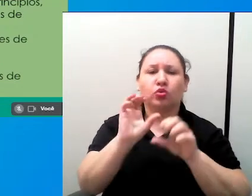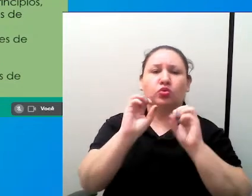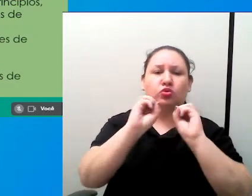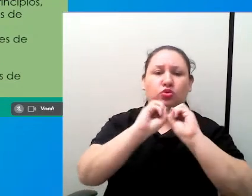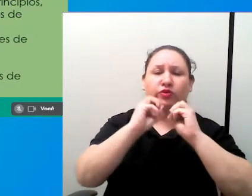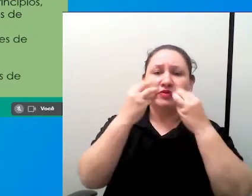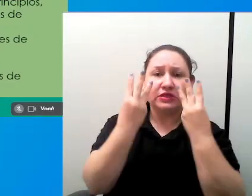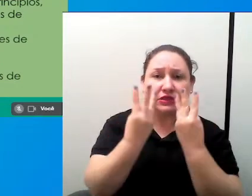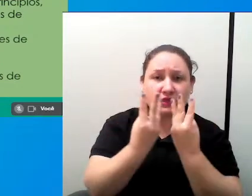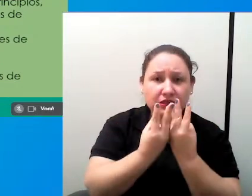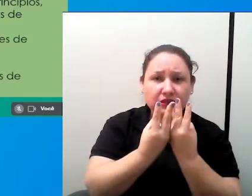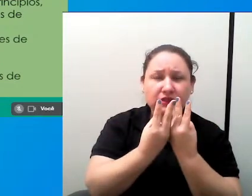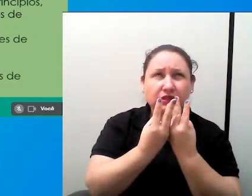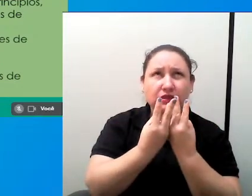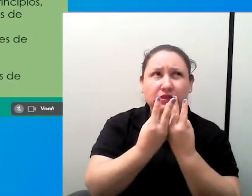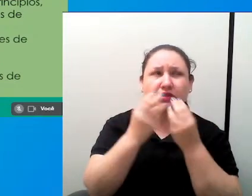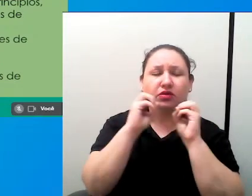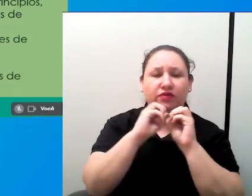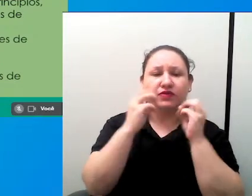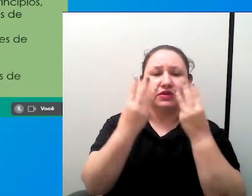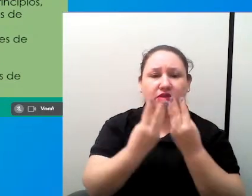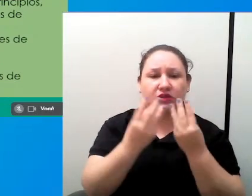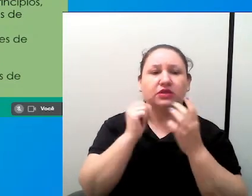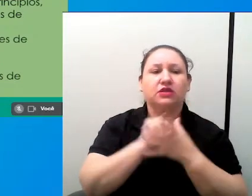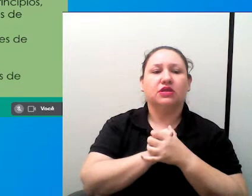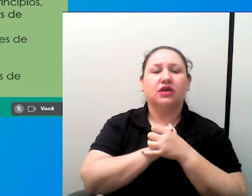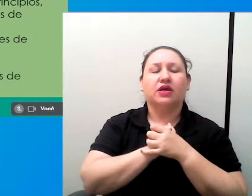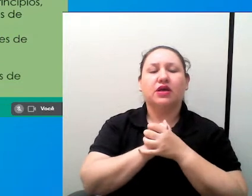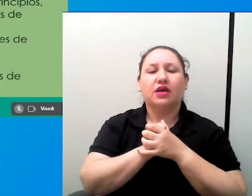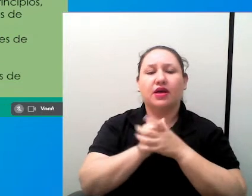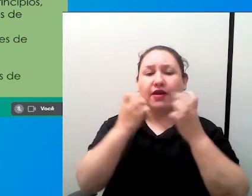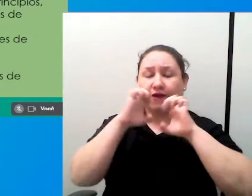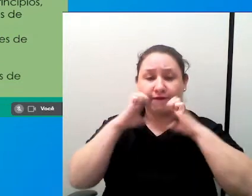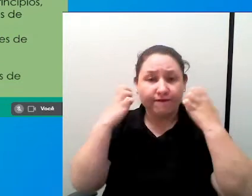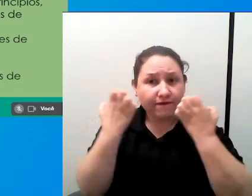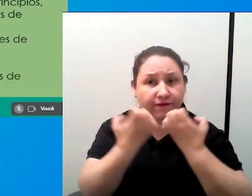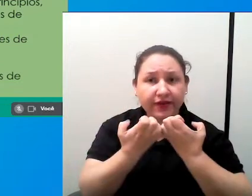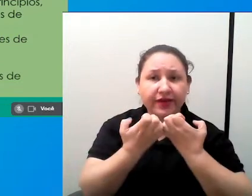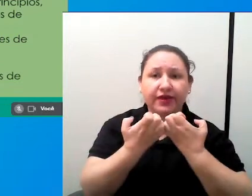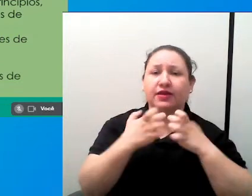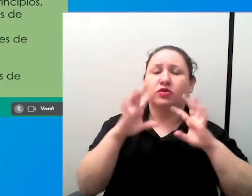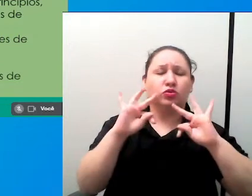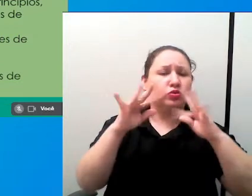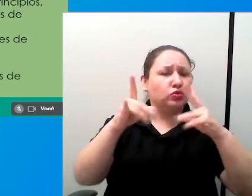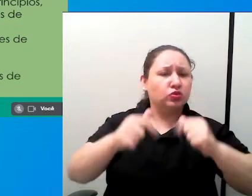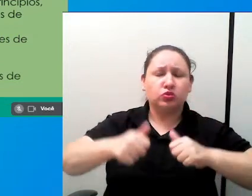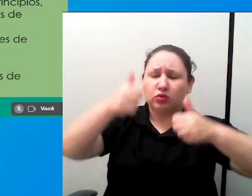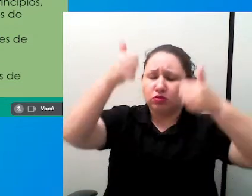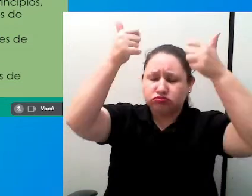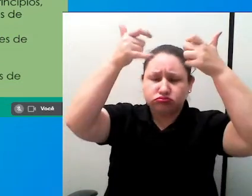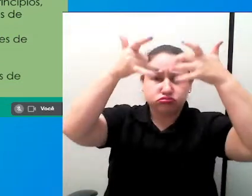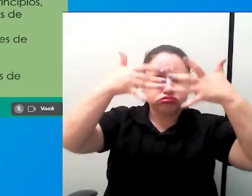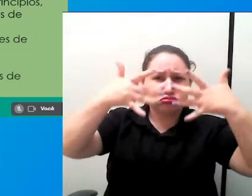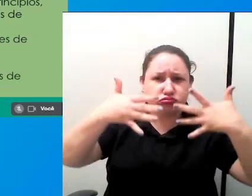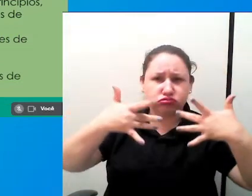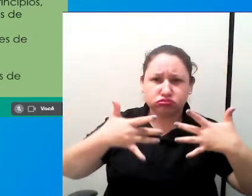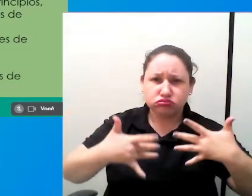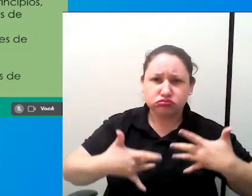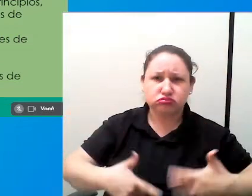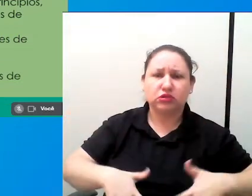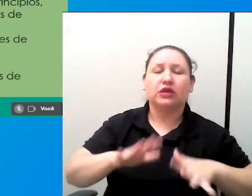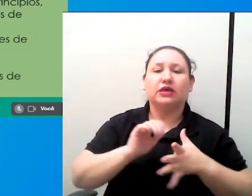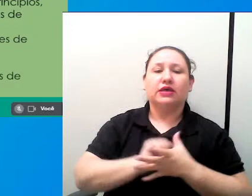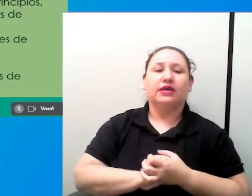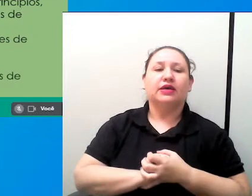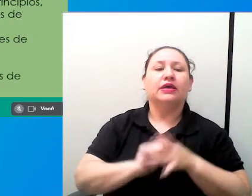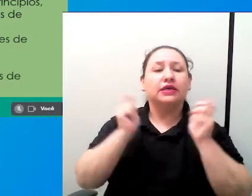eventos, prestação de serviços, né, então há essa discussão sobre, né, essas atividades que